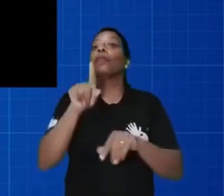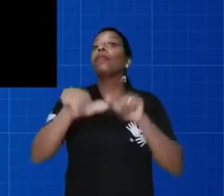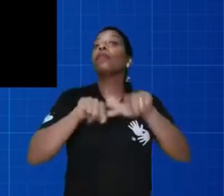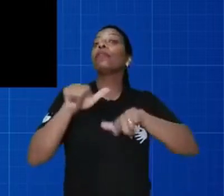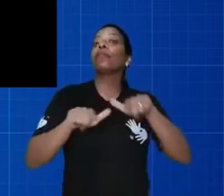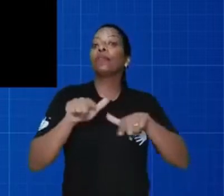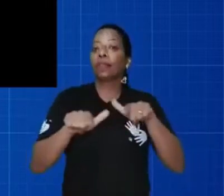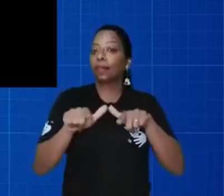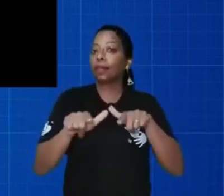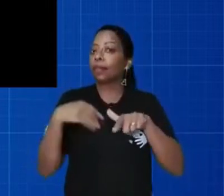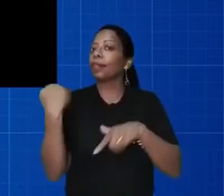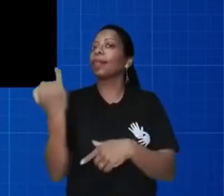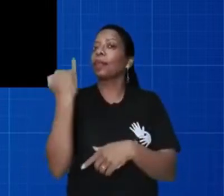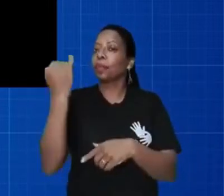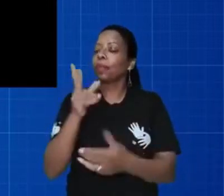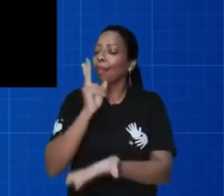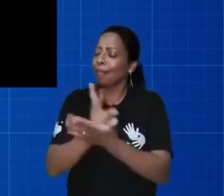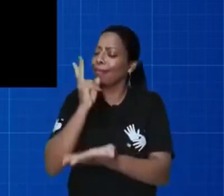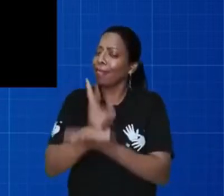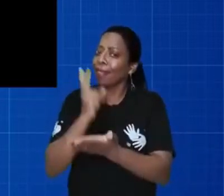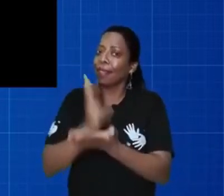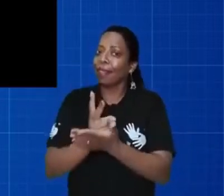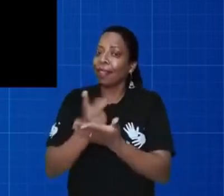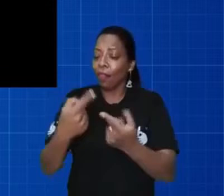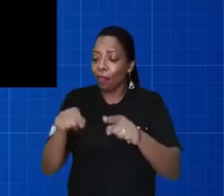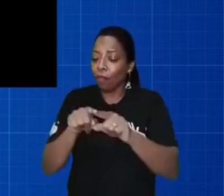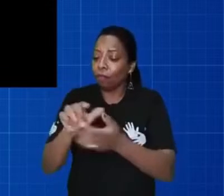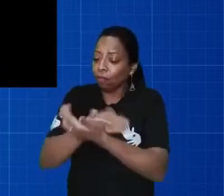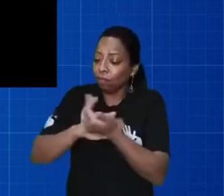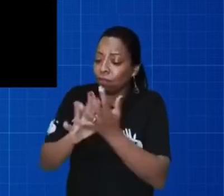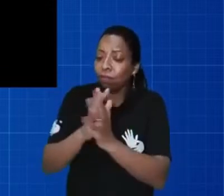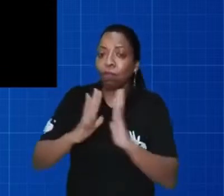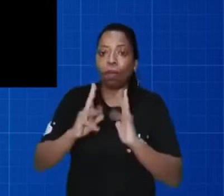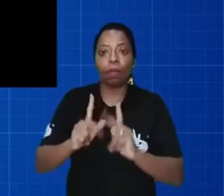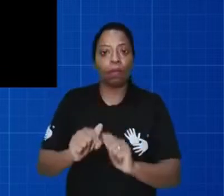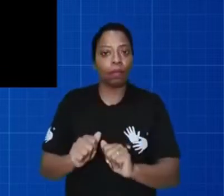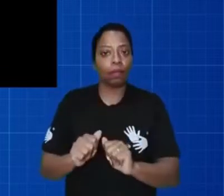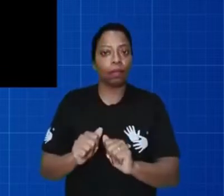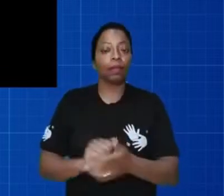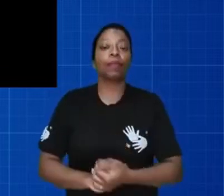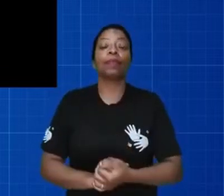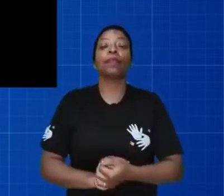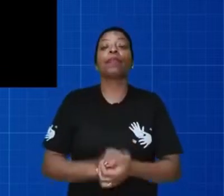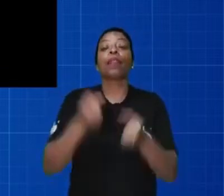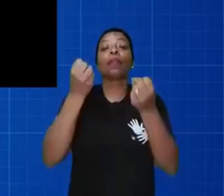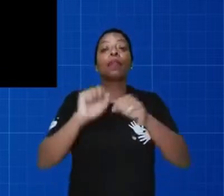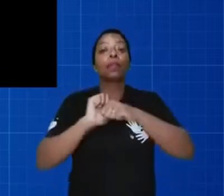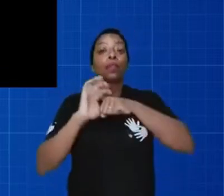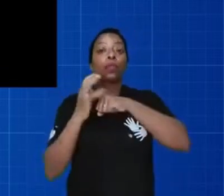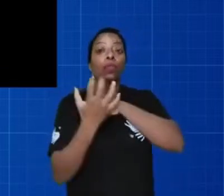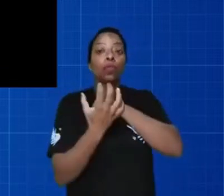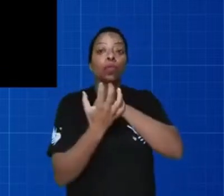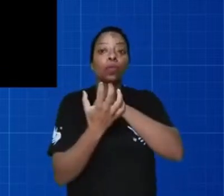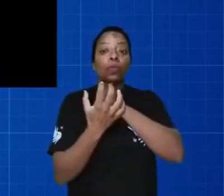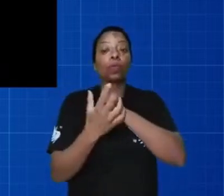é importante a gente fazer essa higienização, tá? Um outro aspecto importante, né, quando a gente diz de Covid-19, as pessoas que